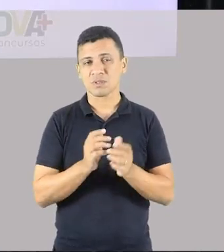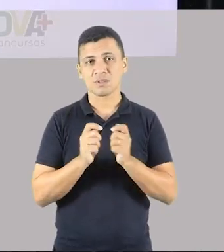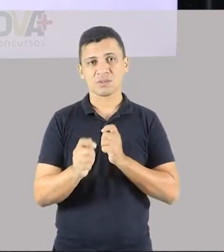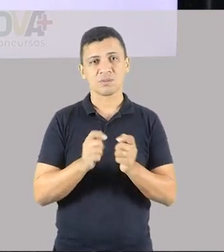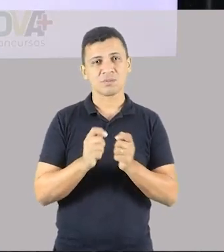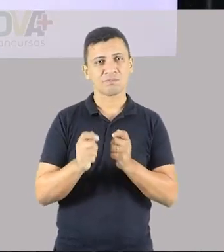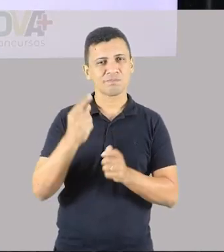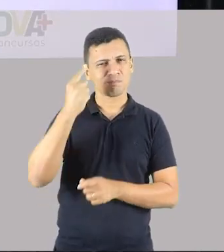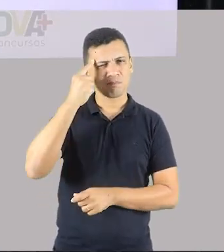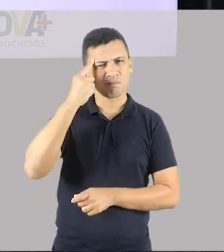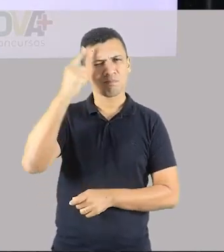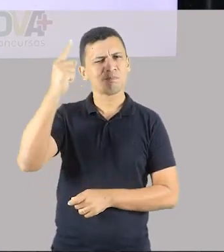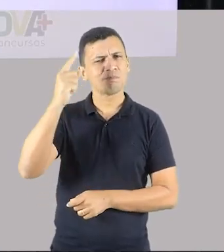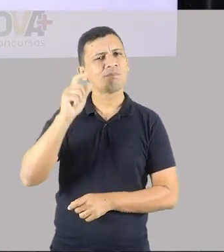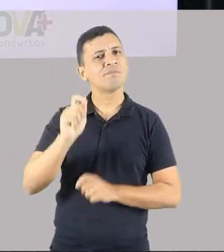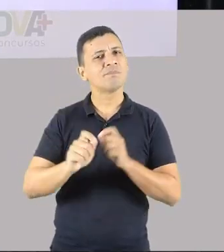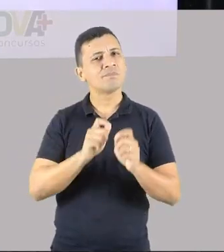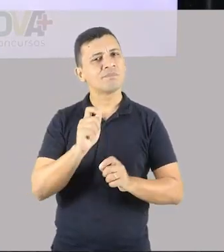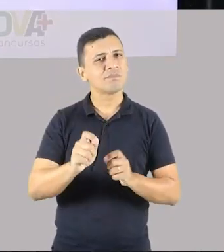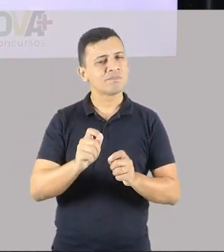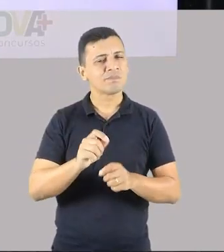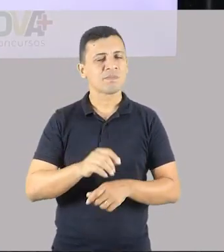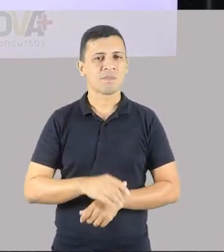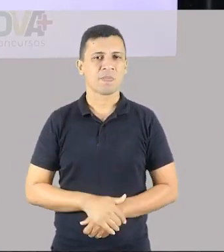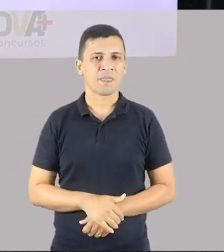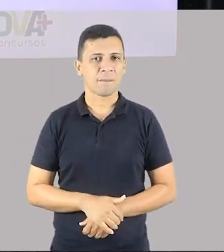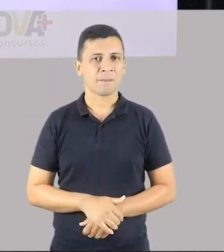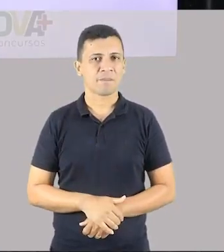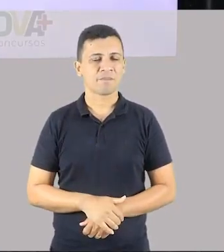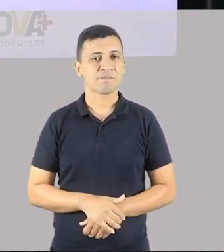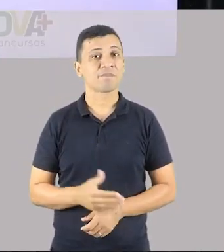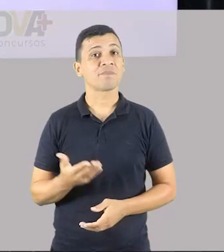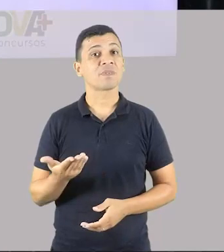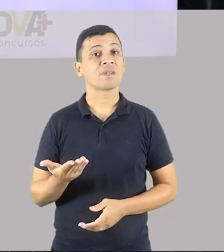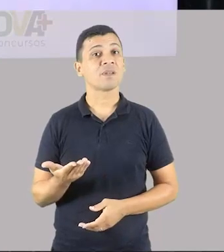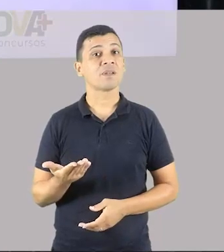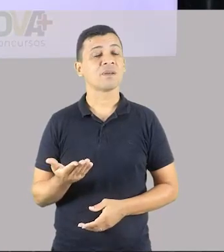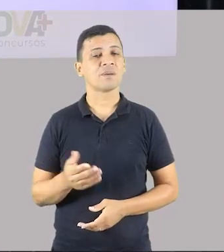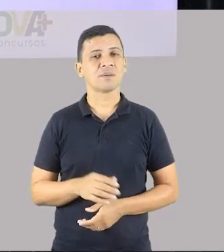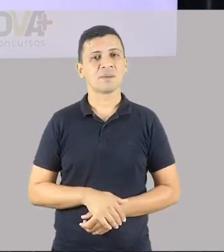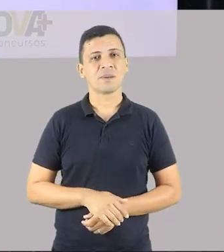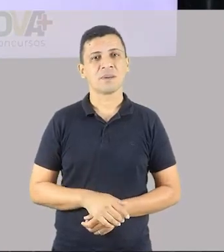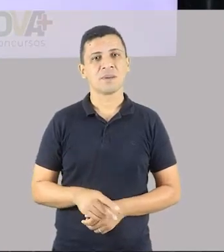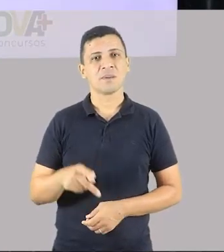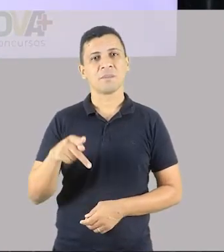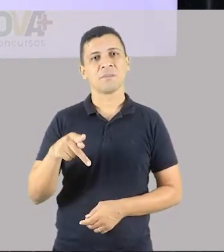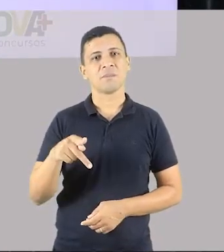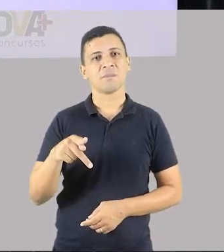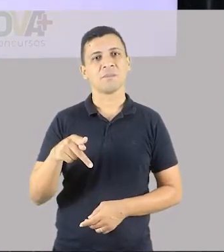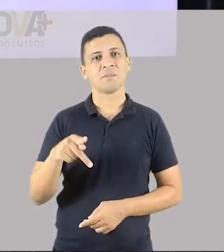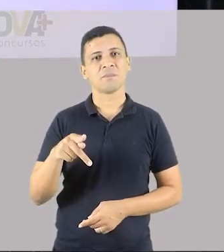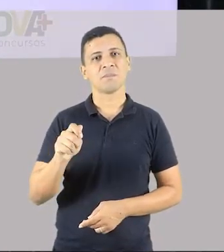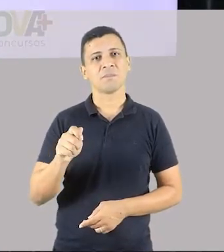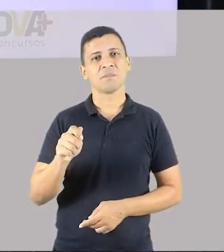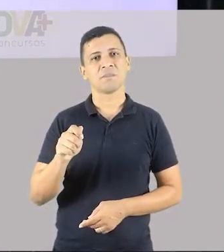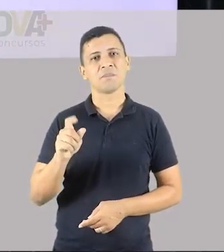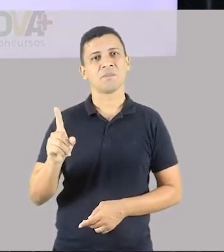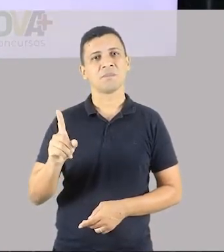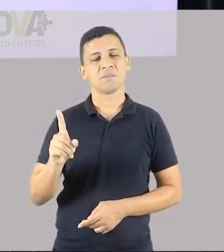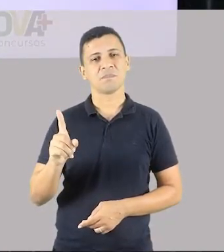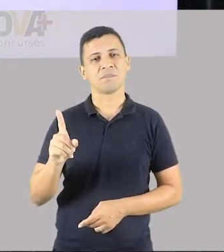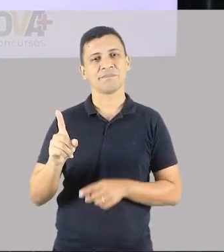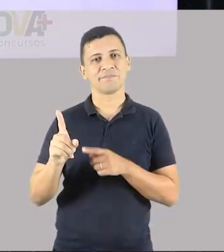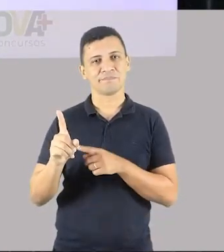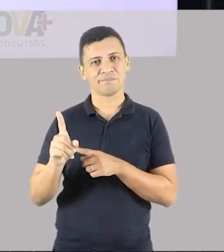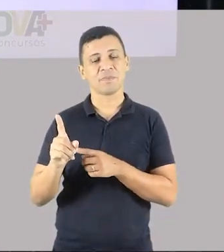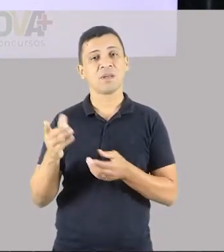administrativo, imediatamente vem à mente de algumas pessoas o famoso PAD, o processo administrativo